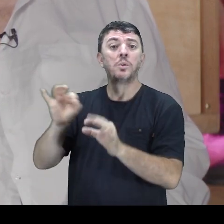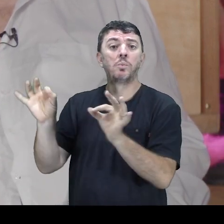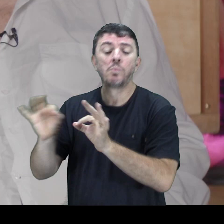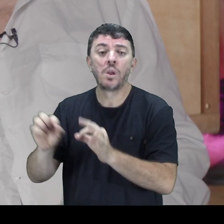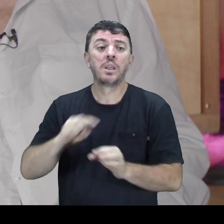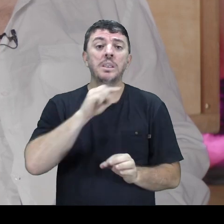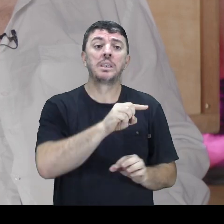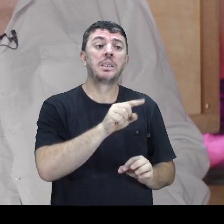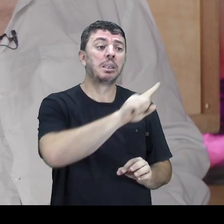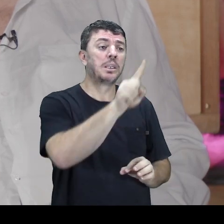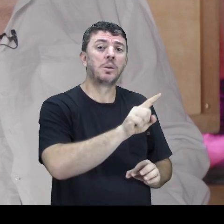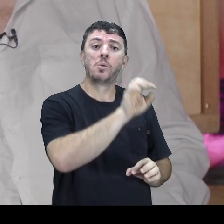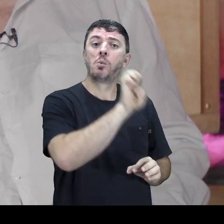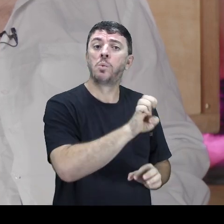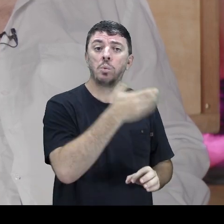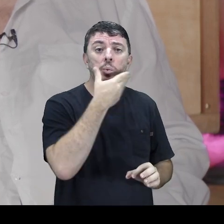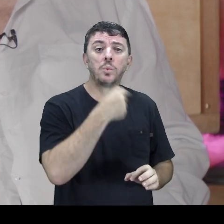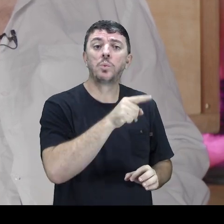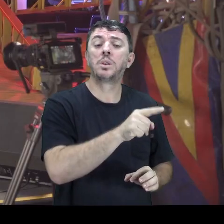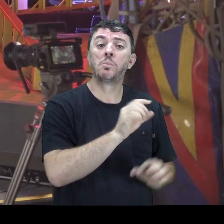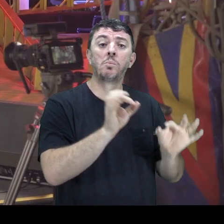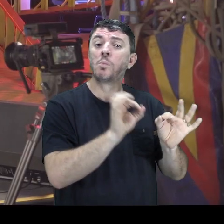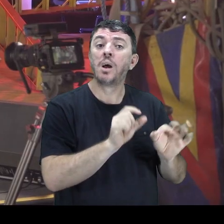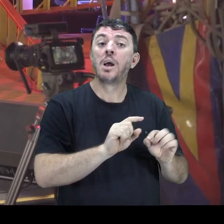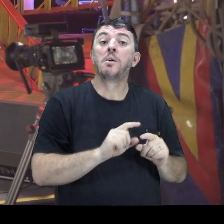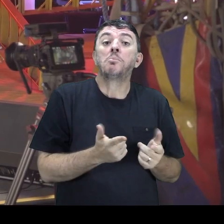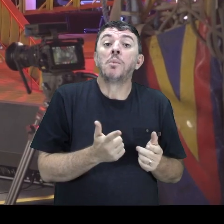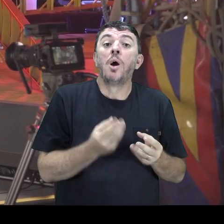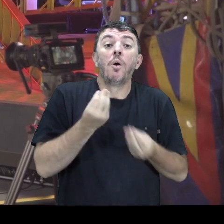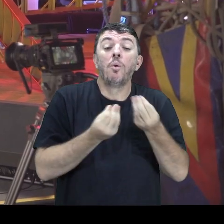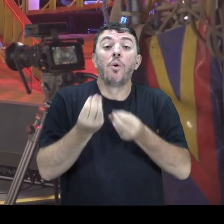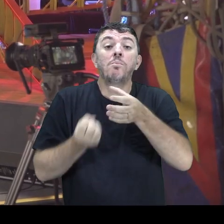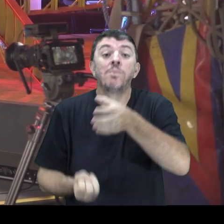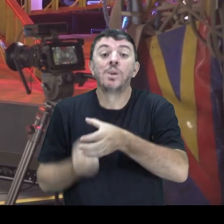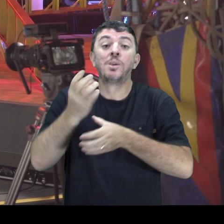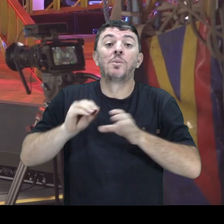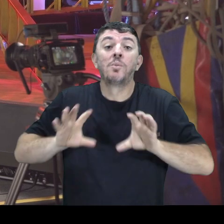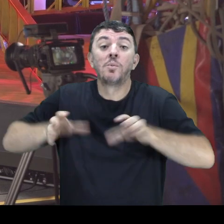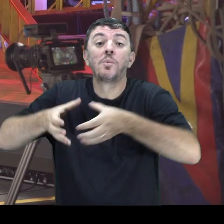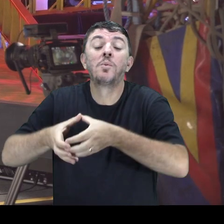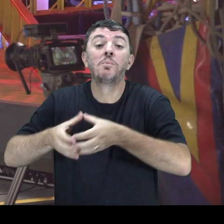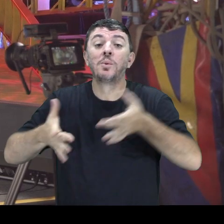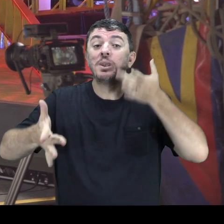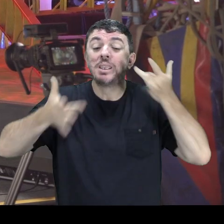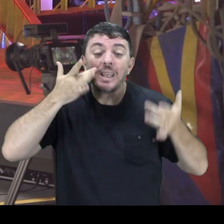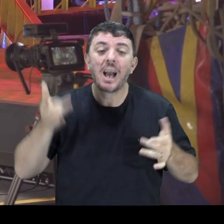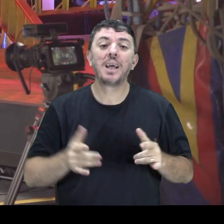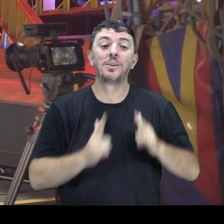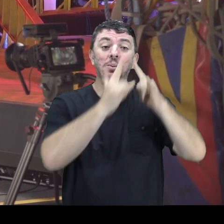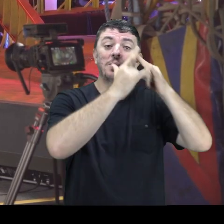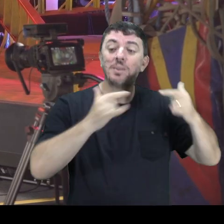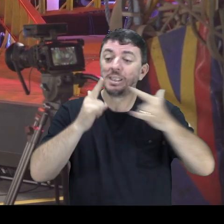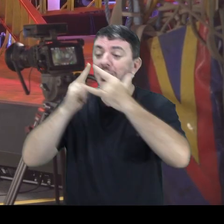de circo, a gente não teria inaugurado a geração de grupos de teatro e de circo, as trupes que vieram